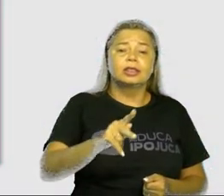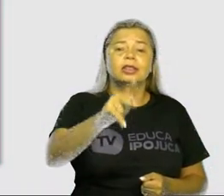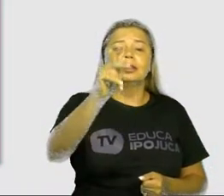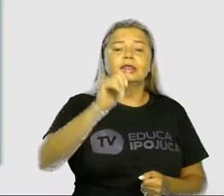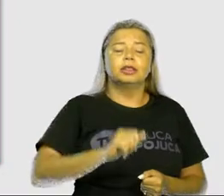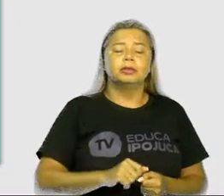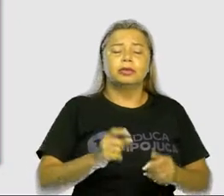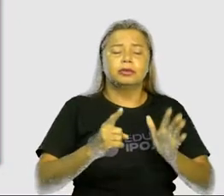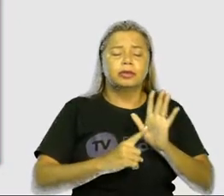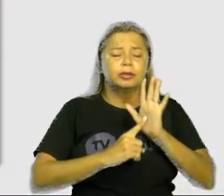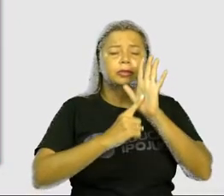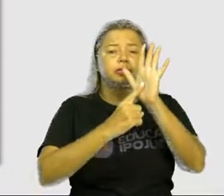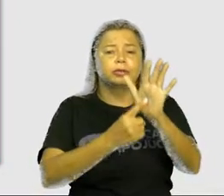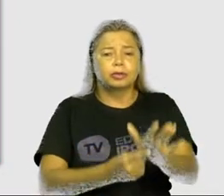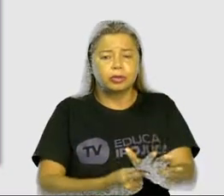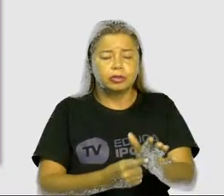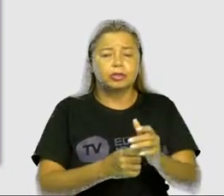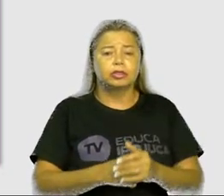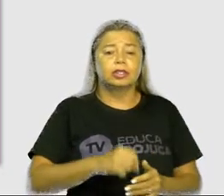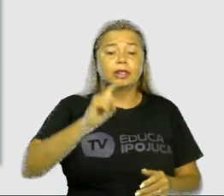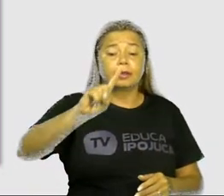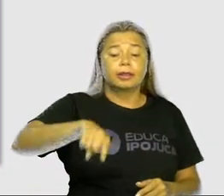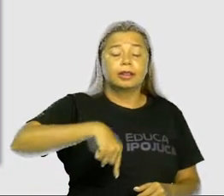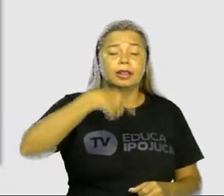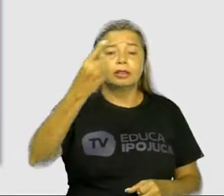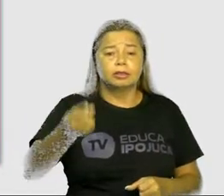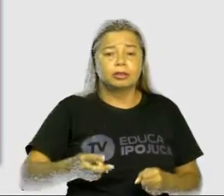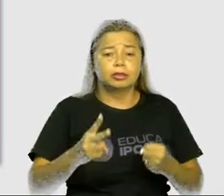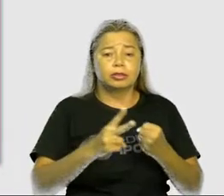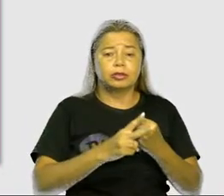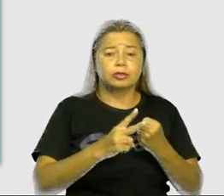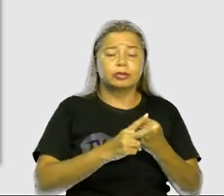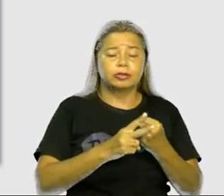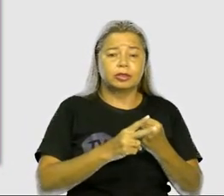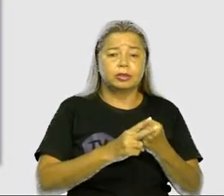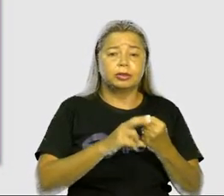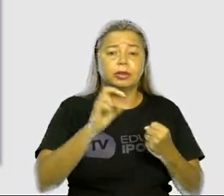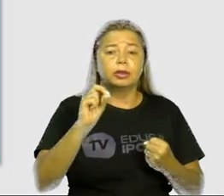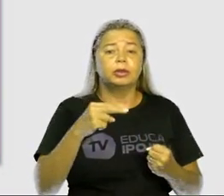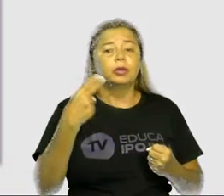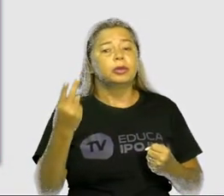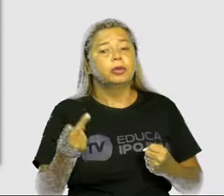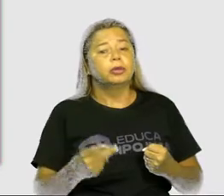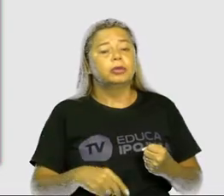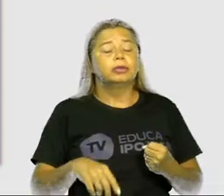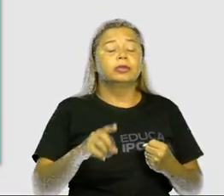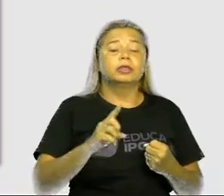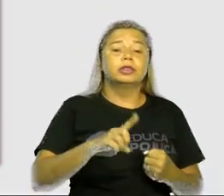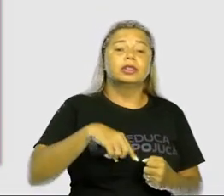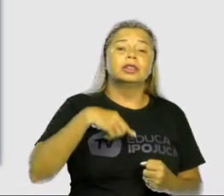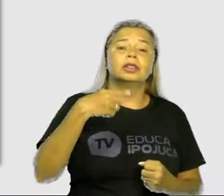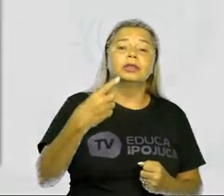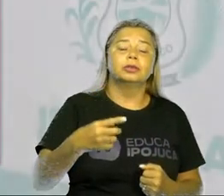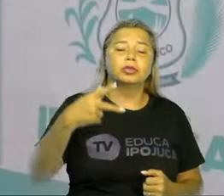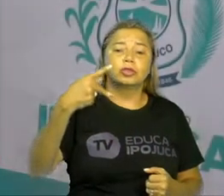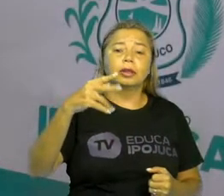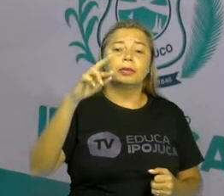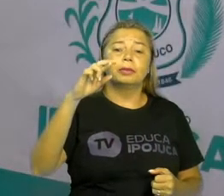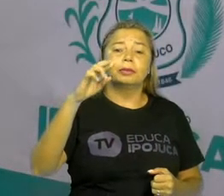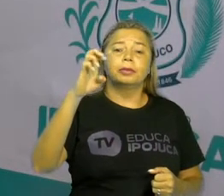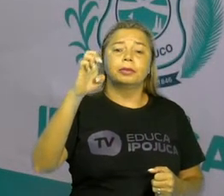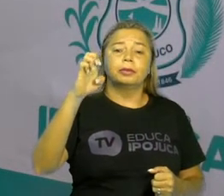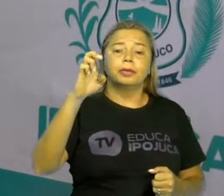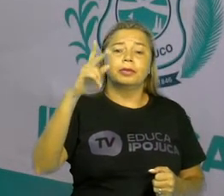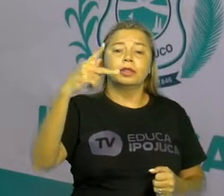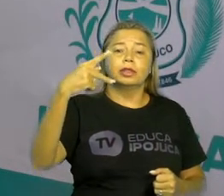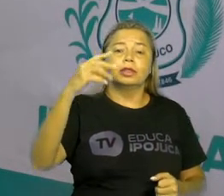Sempre vai aparecer depois do verbo ou depois de uma preposição. Aí, pessoal, eu faço uma